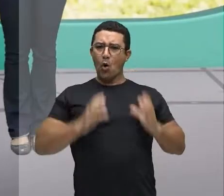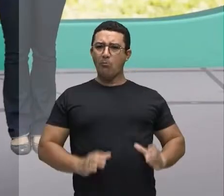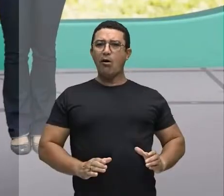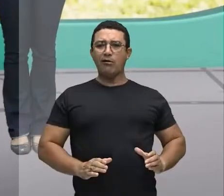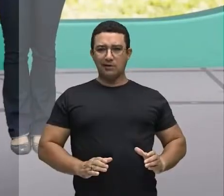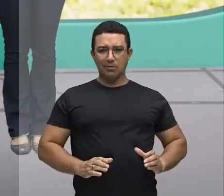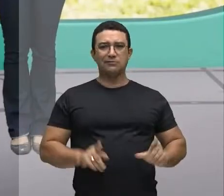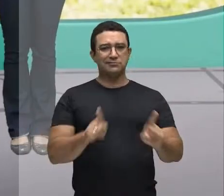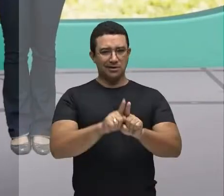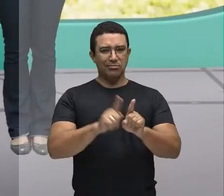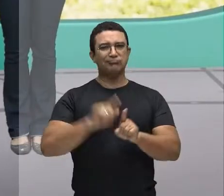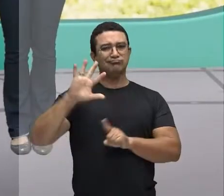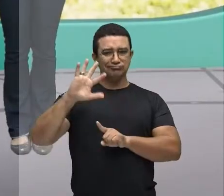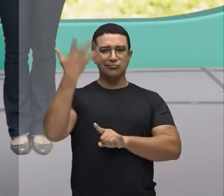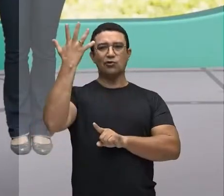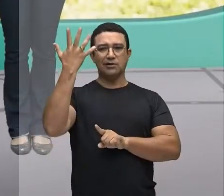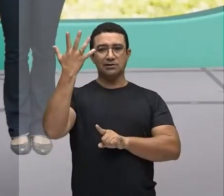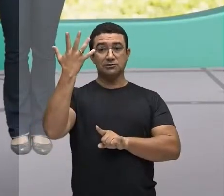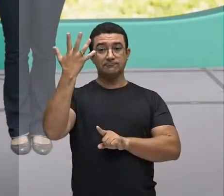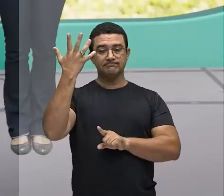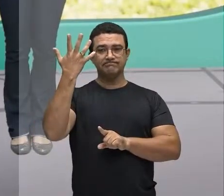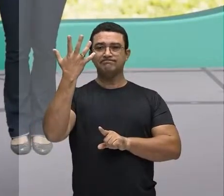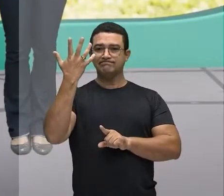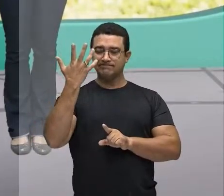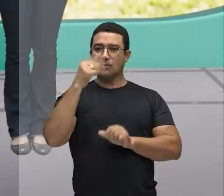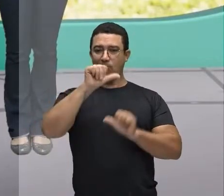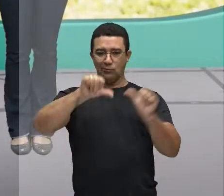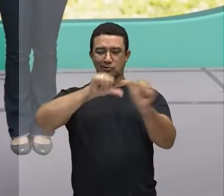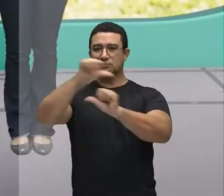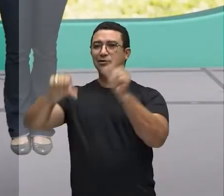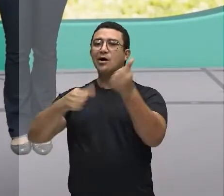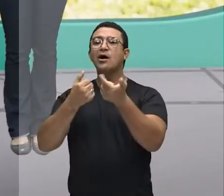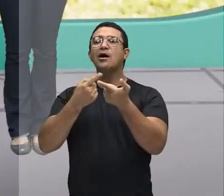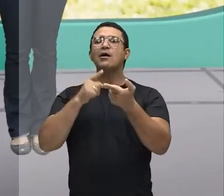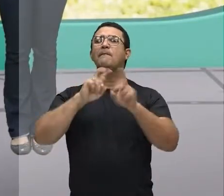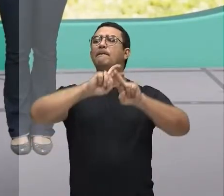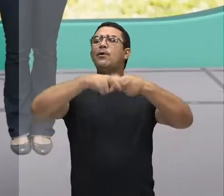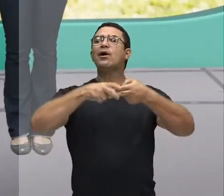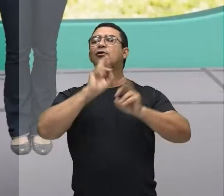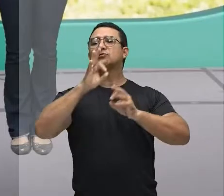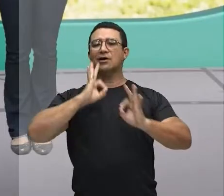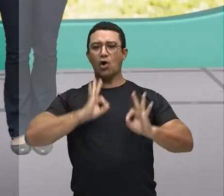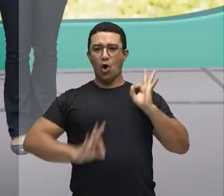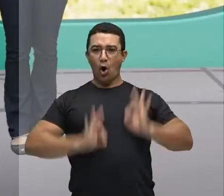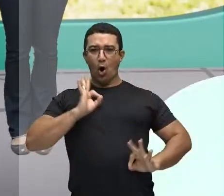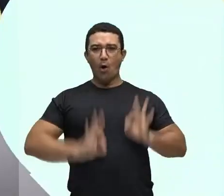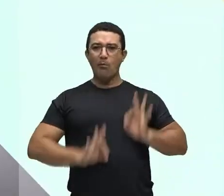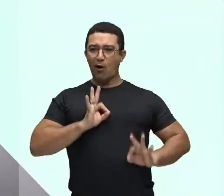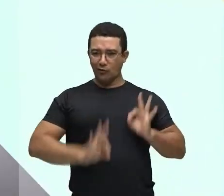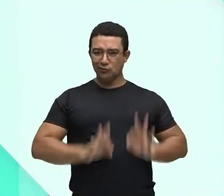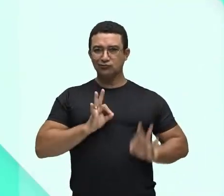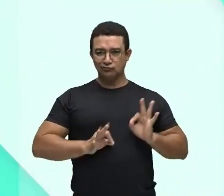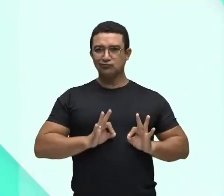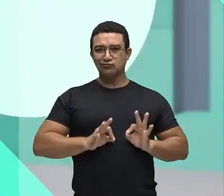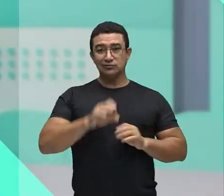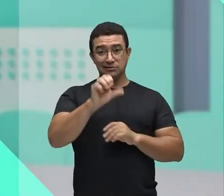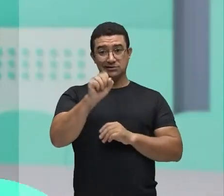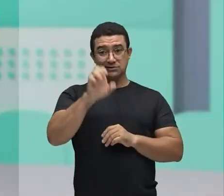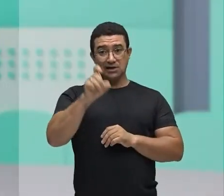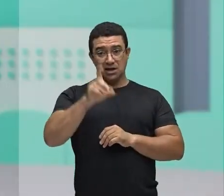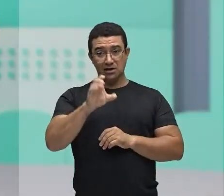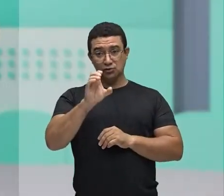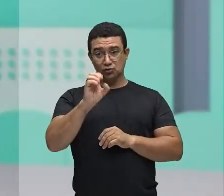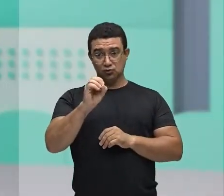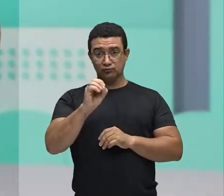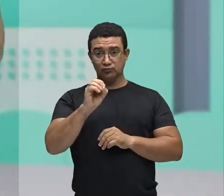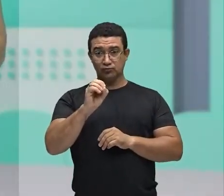E essas mudanças ocorrem por ação dos hormônios sexuais que estão atuando nessa fase.